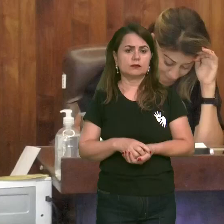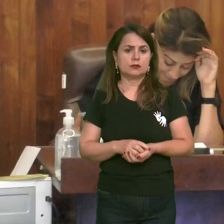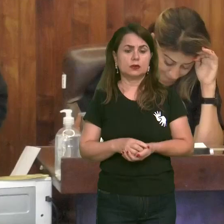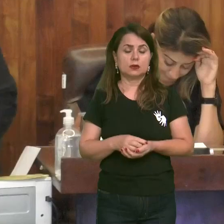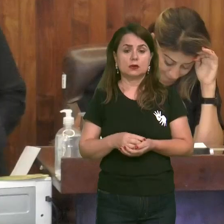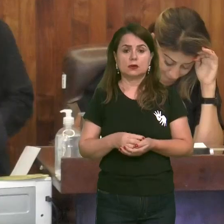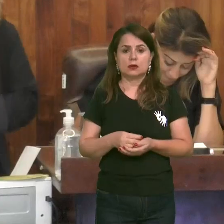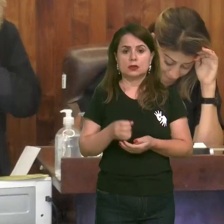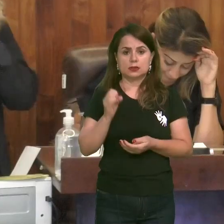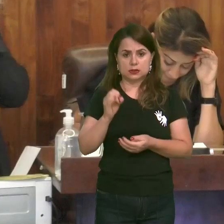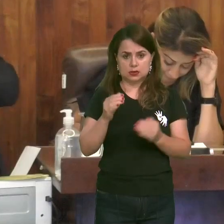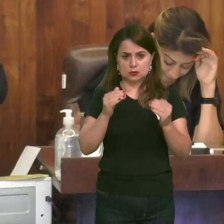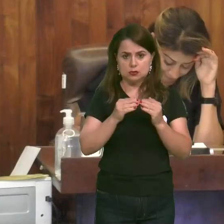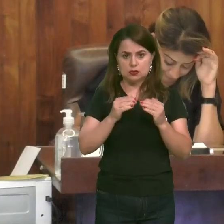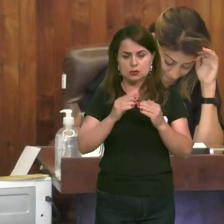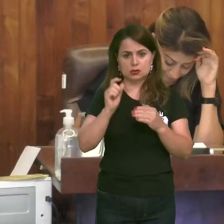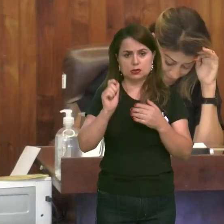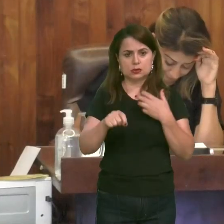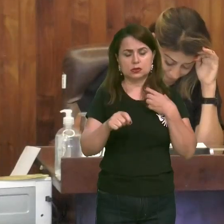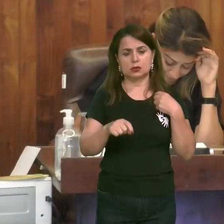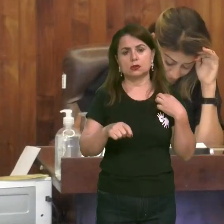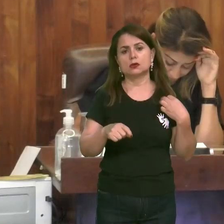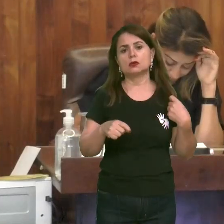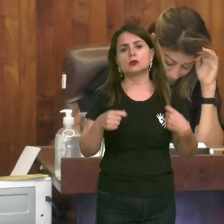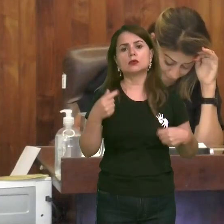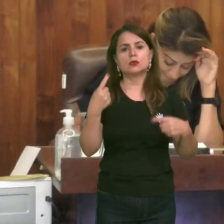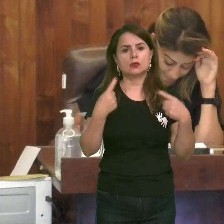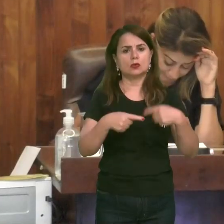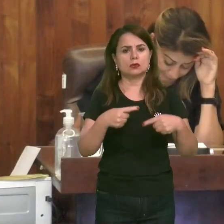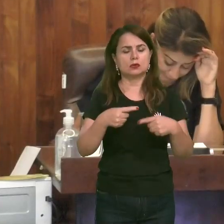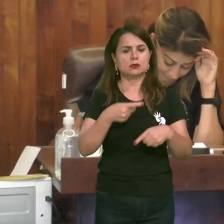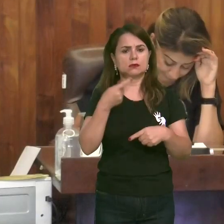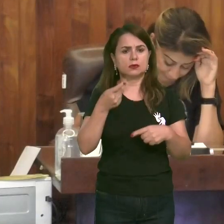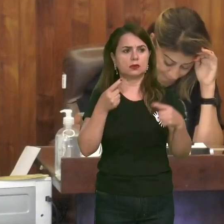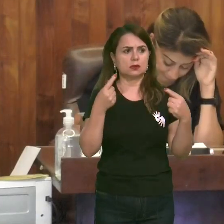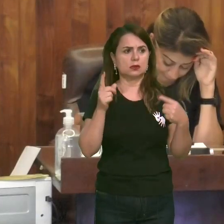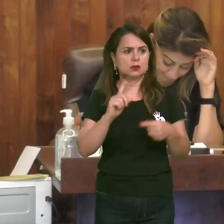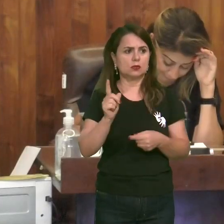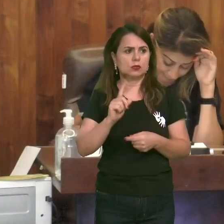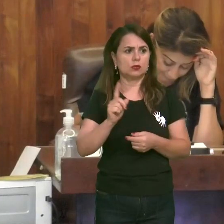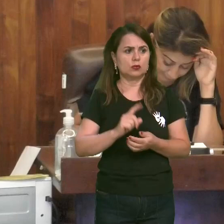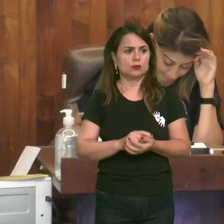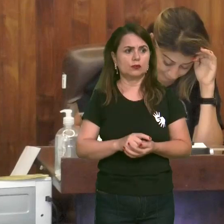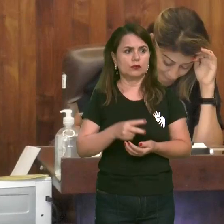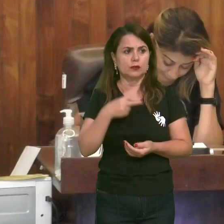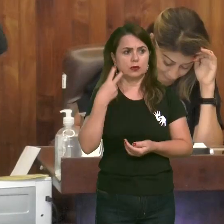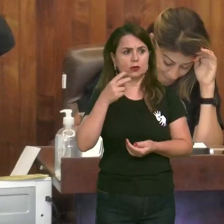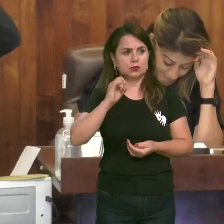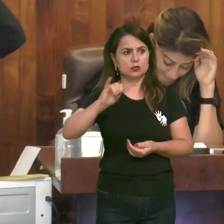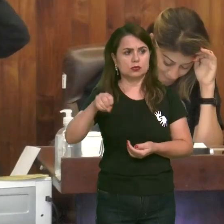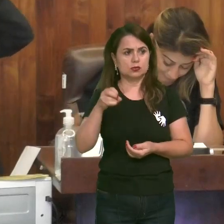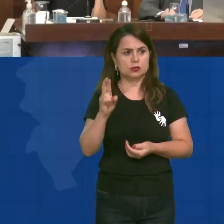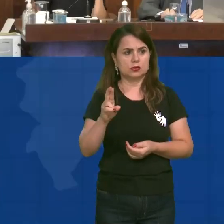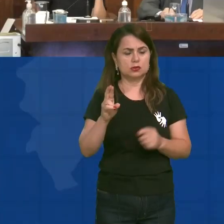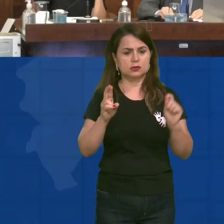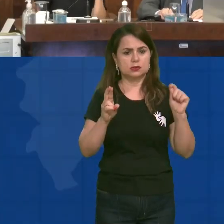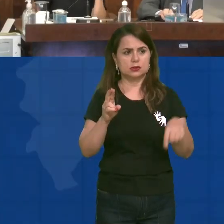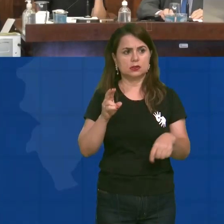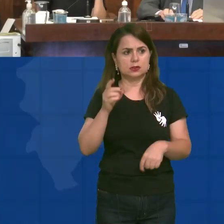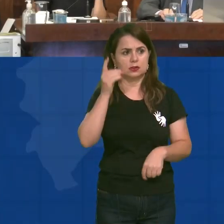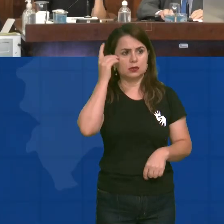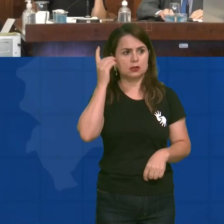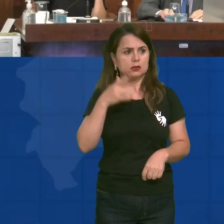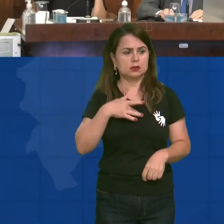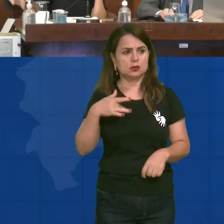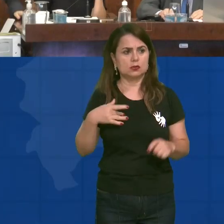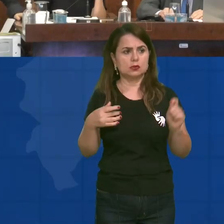favoráveis responderam sim aqueles que foram encontrados responderam não Vereador Júlio Moraes Vereador